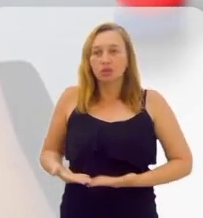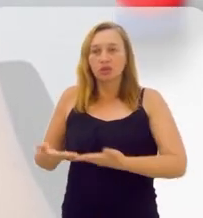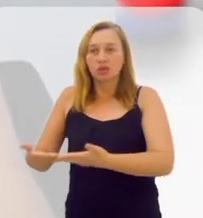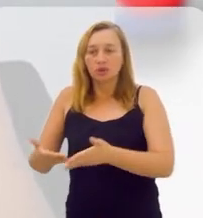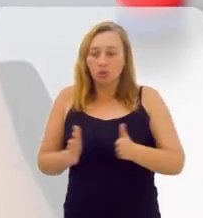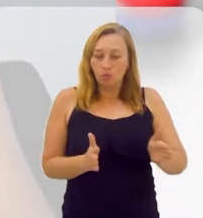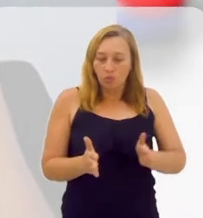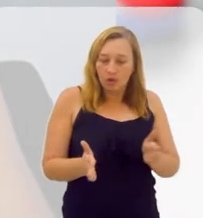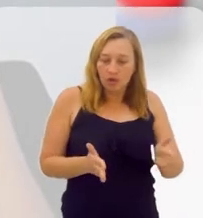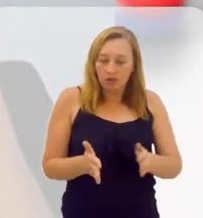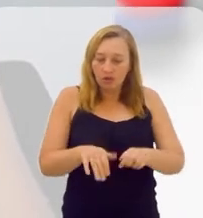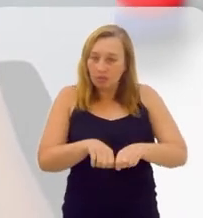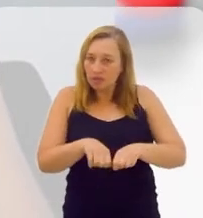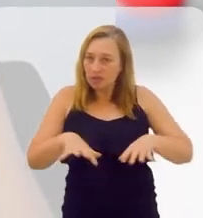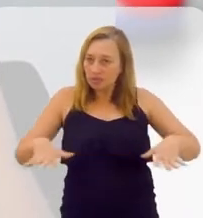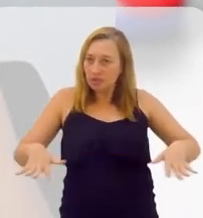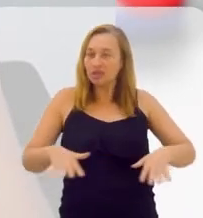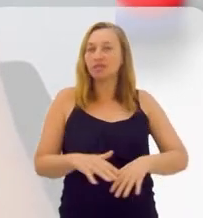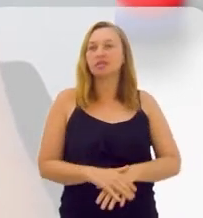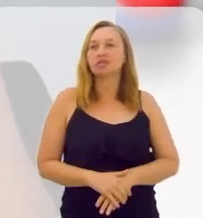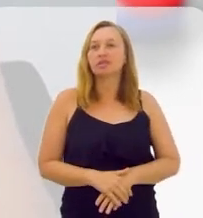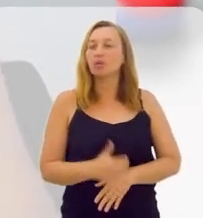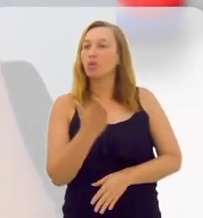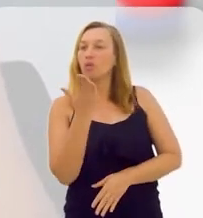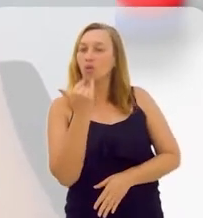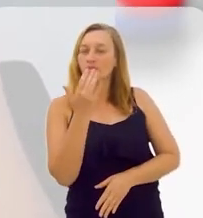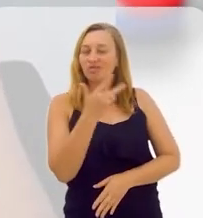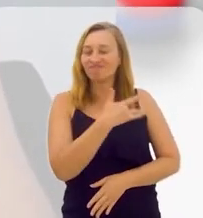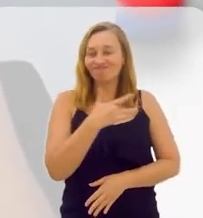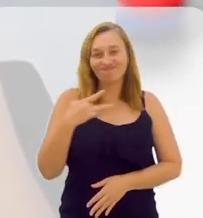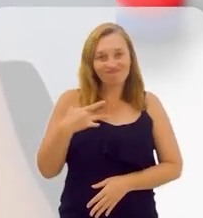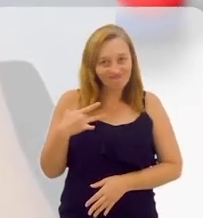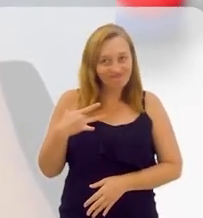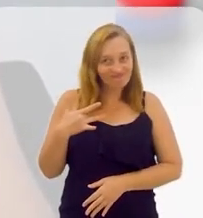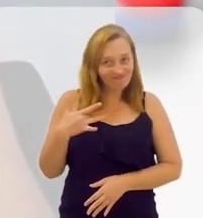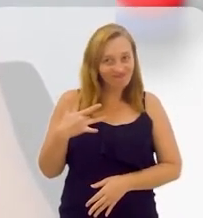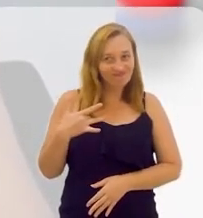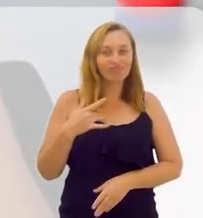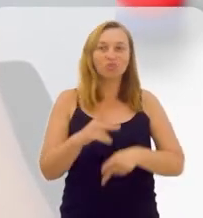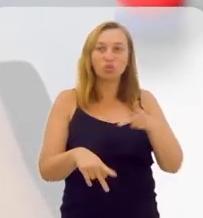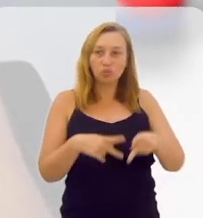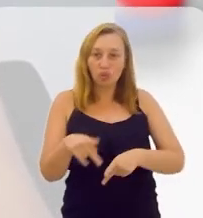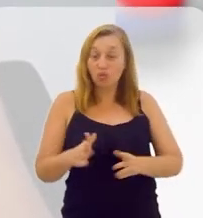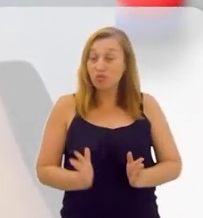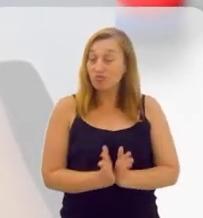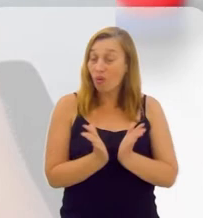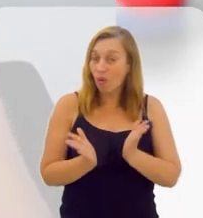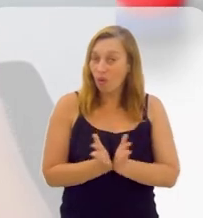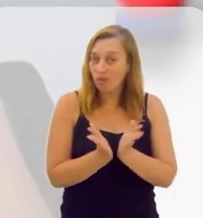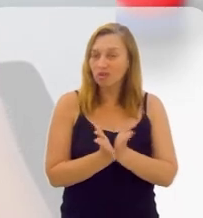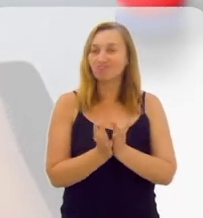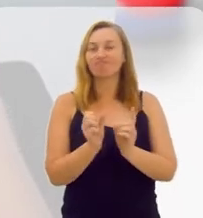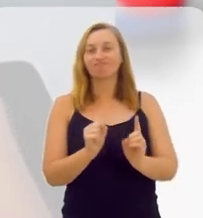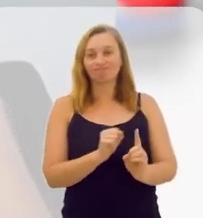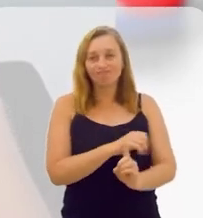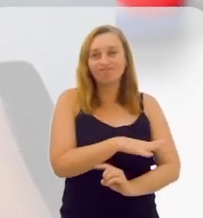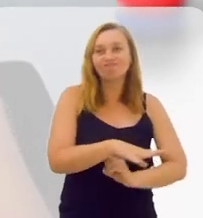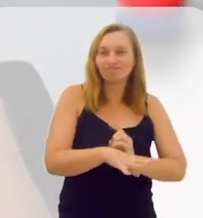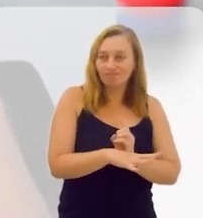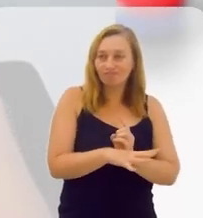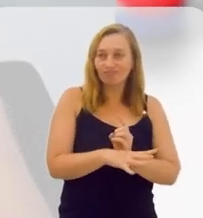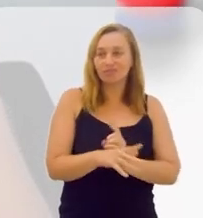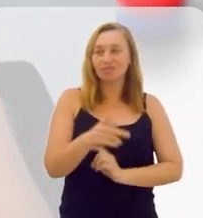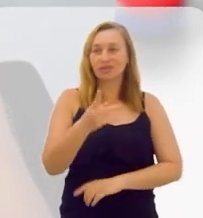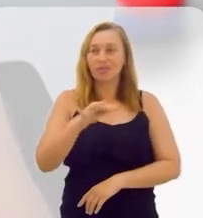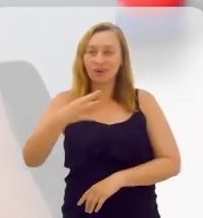forneceu, durante o período da pandemia, lanches saudáveis para a população em situação de vulnerabilidade social